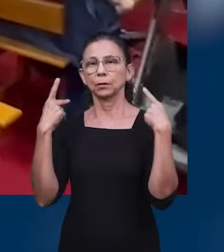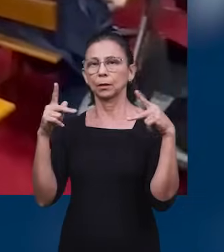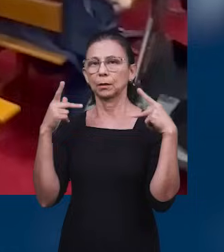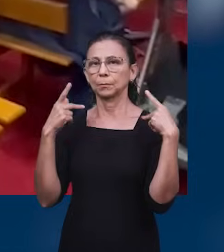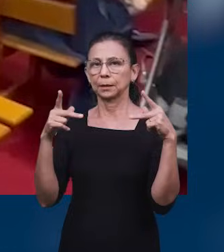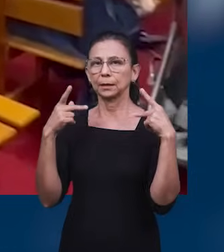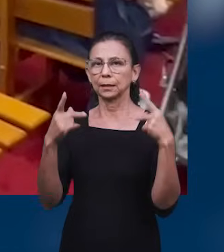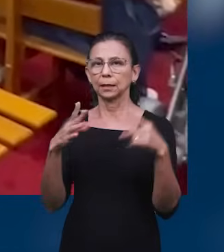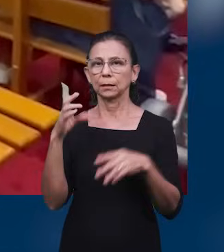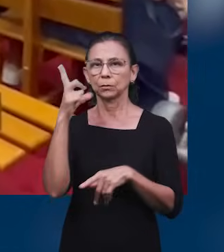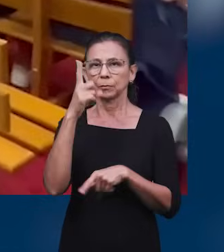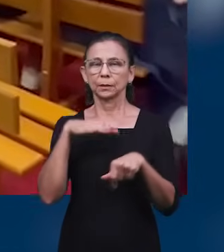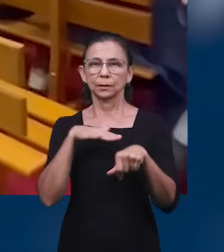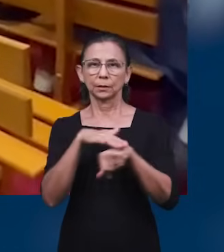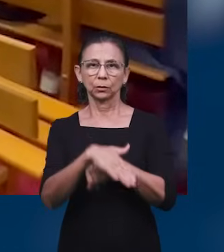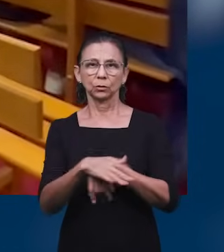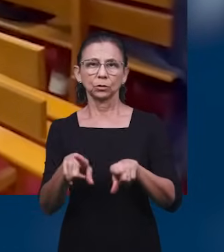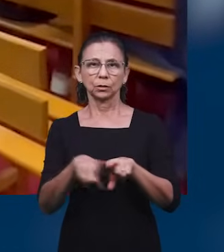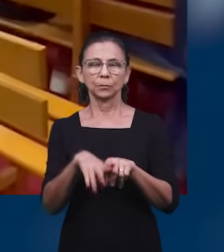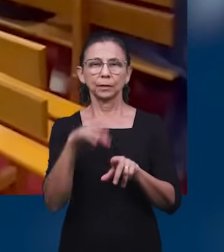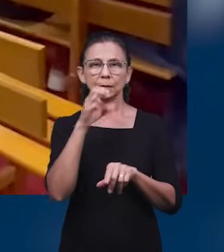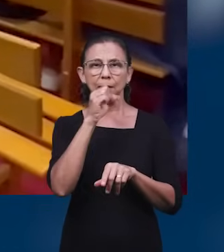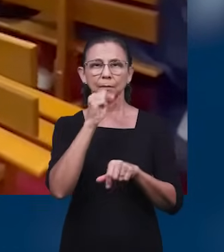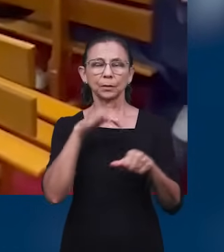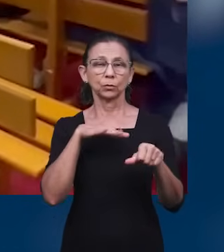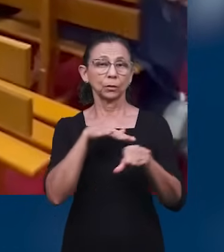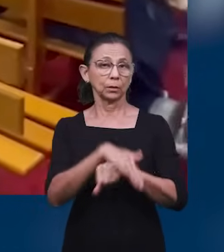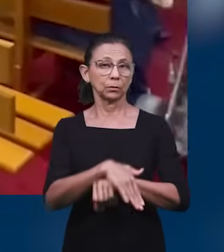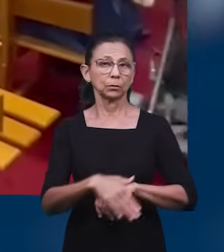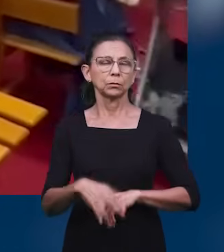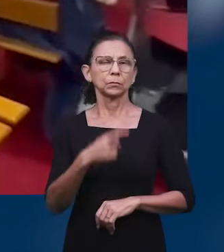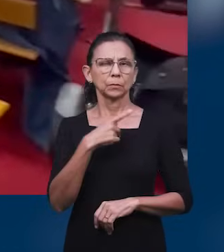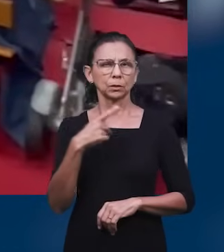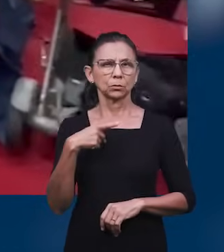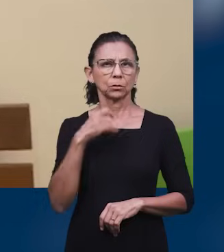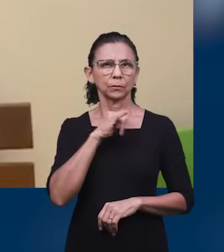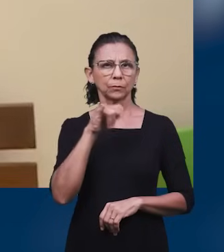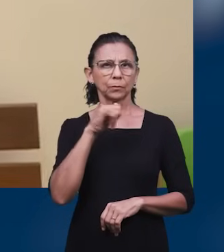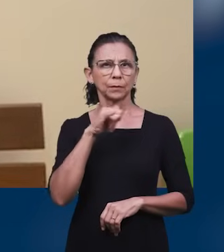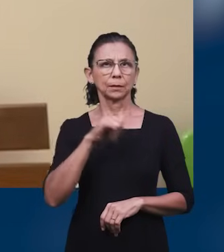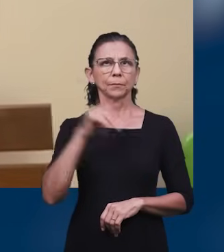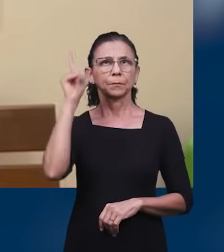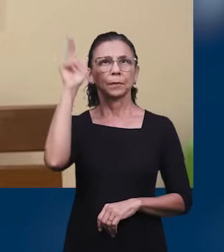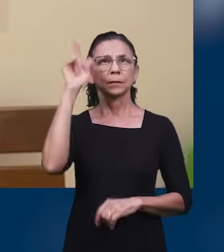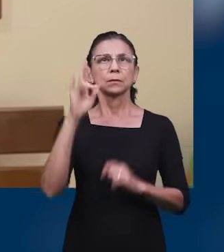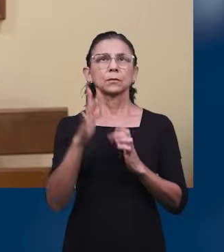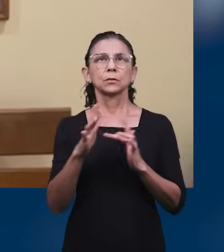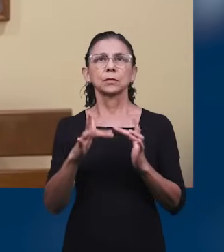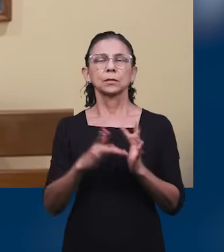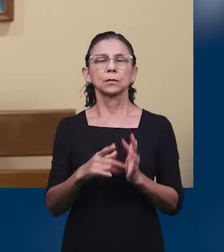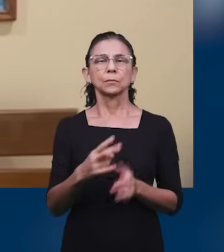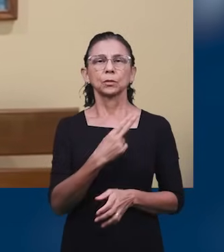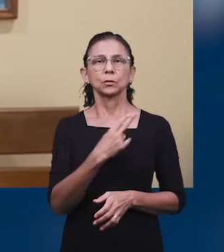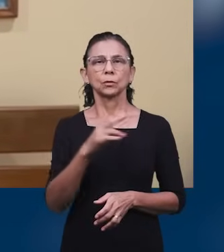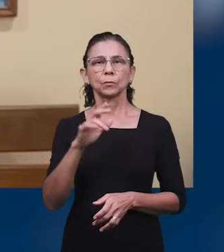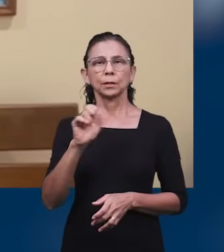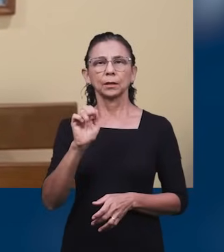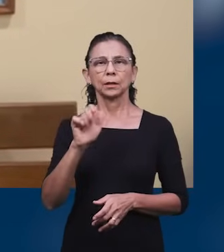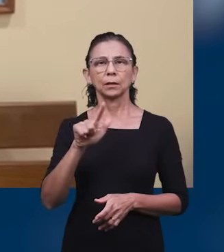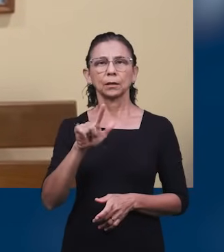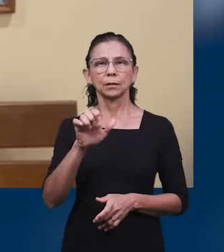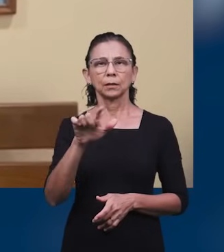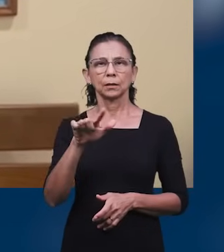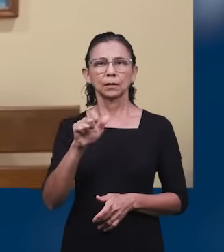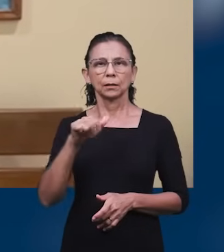noite, respectivamente. O pastor Alessandro tem mais informações. Paz do Senhor Jesus, irmãos, aqui é o pastor Alessandro